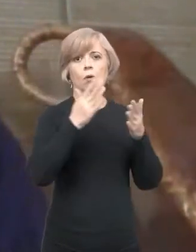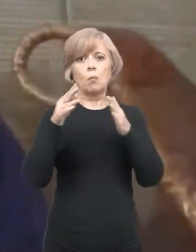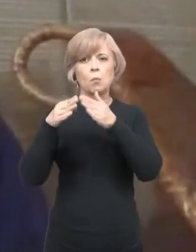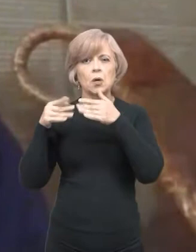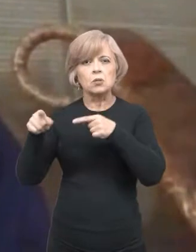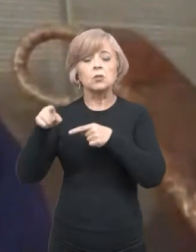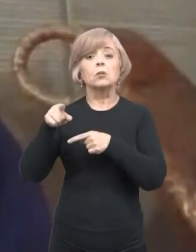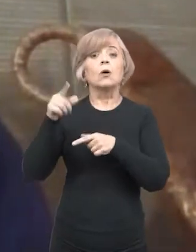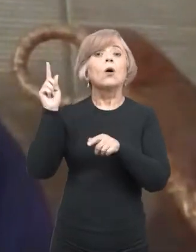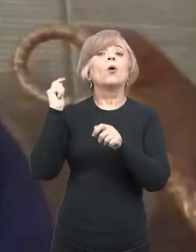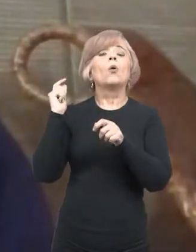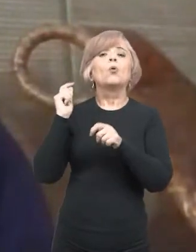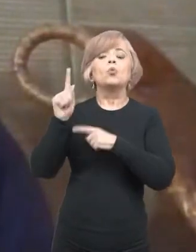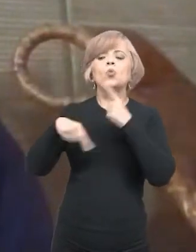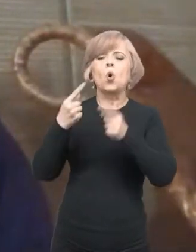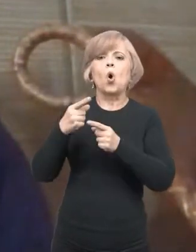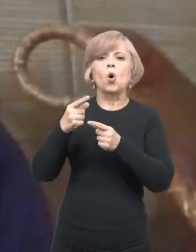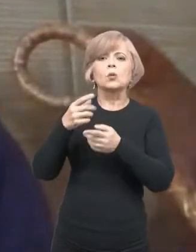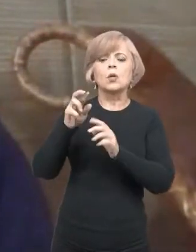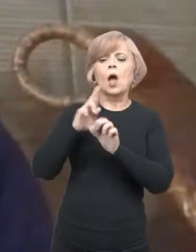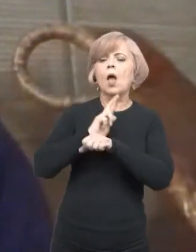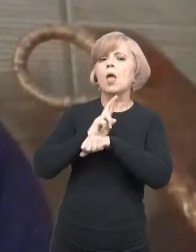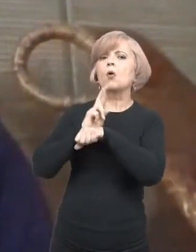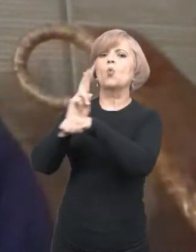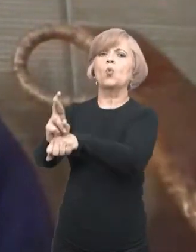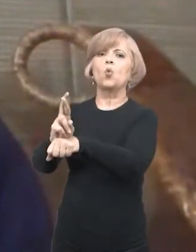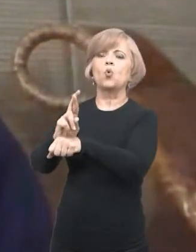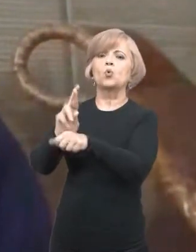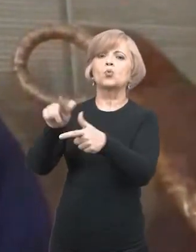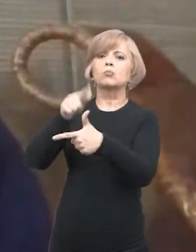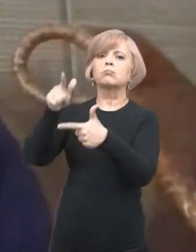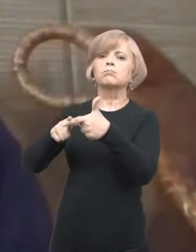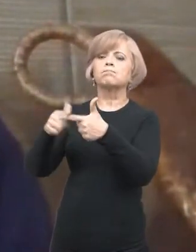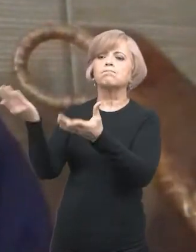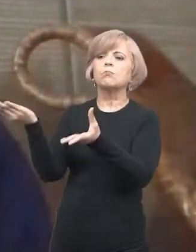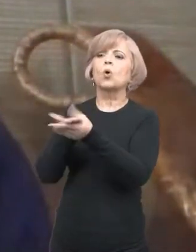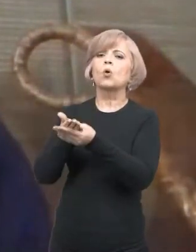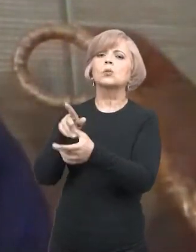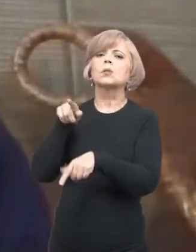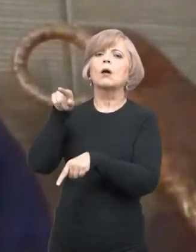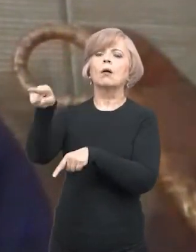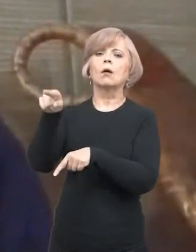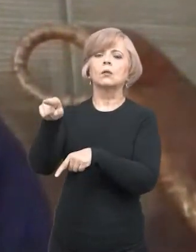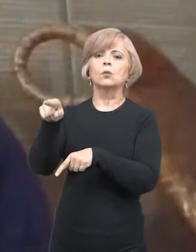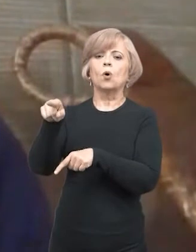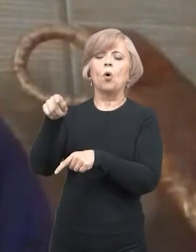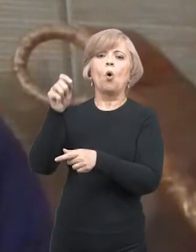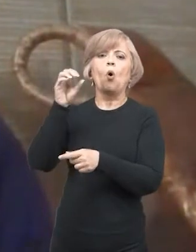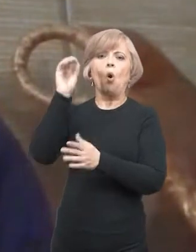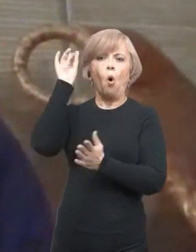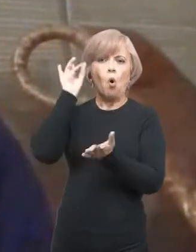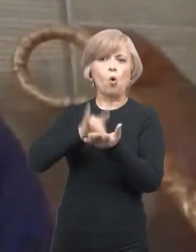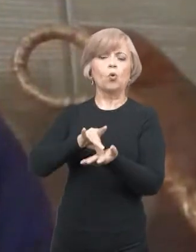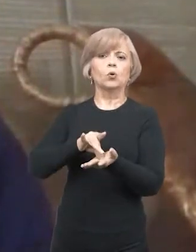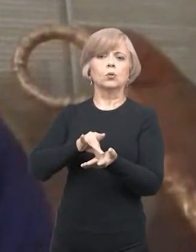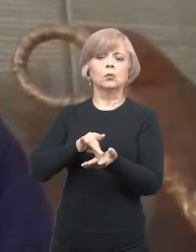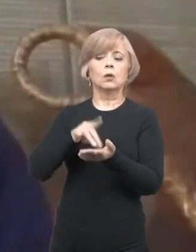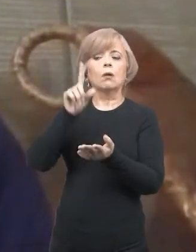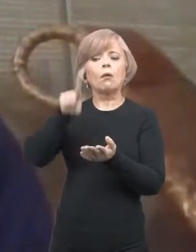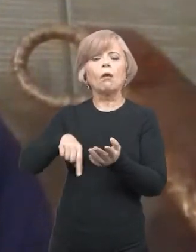da Google, eles fizeram uma interposição de recurso, que é o chamado recurso ordinário, que foi